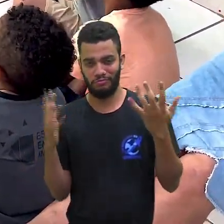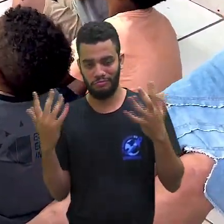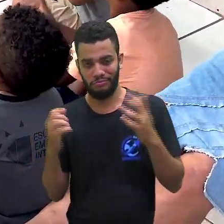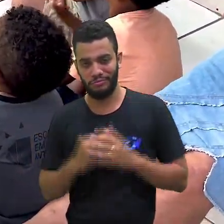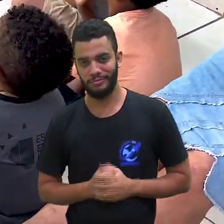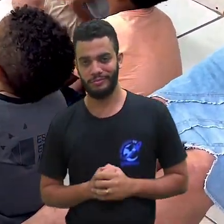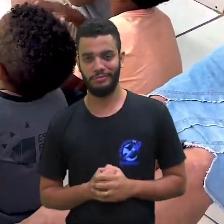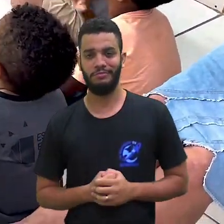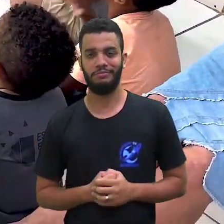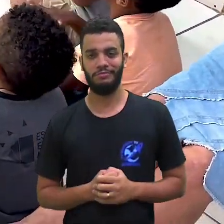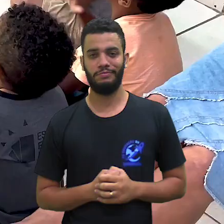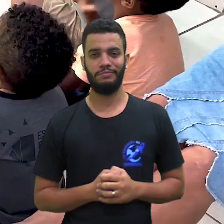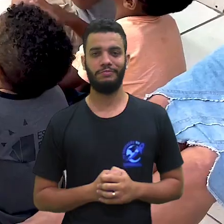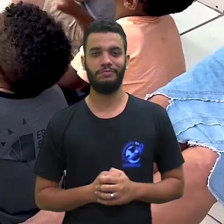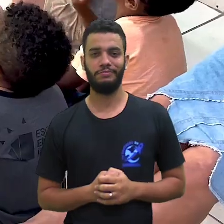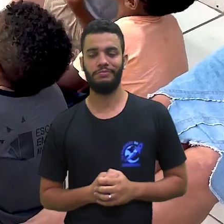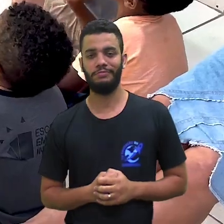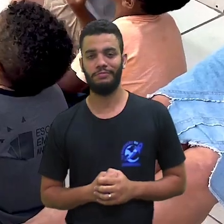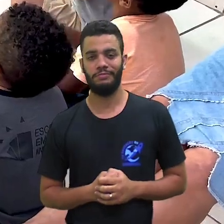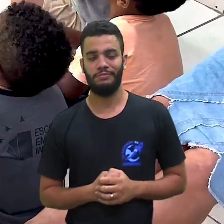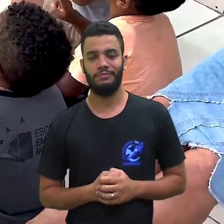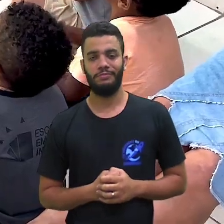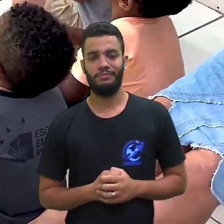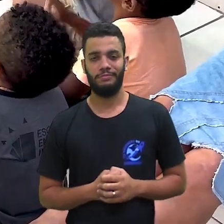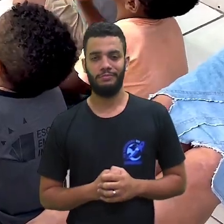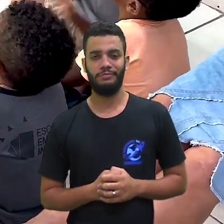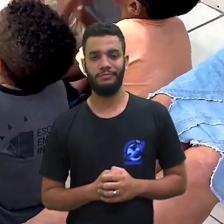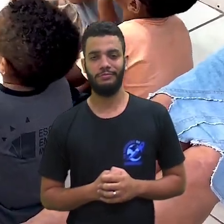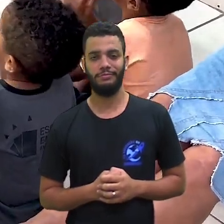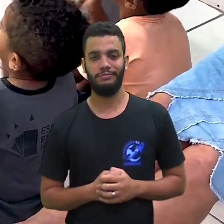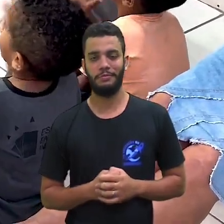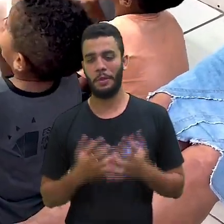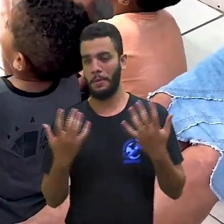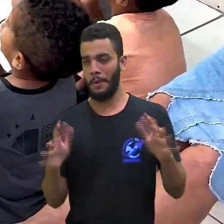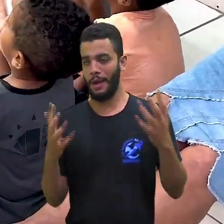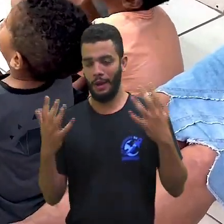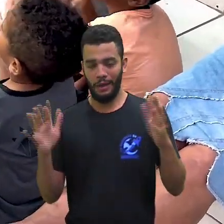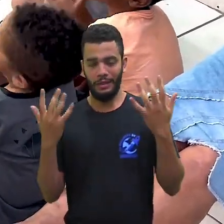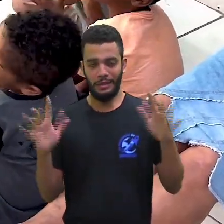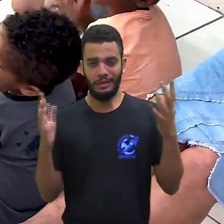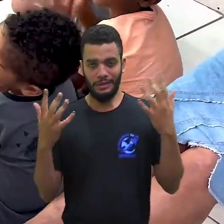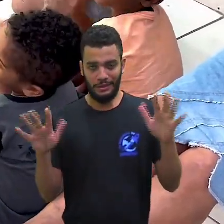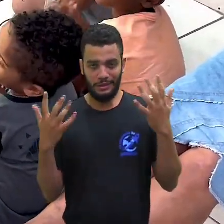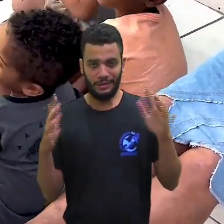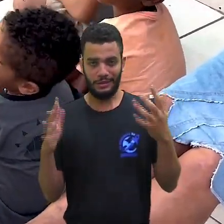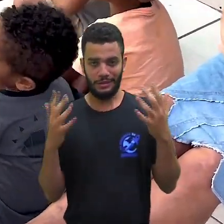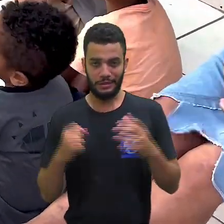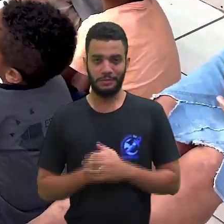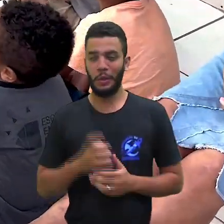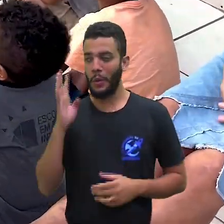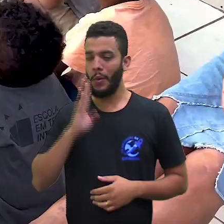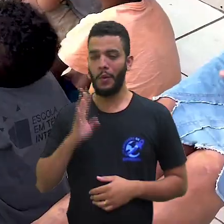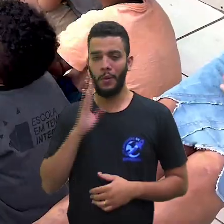dedinhos, com três dedinhos, com quatro dedinhos, com cinco dedinhos! Ei, que lindo!